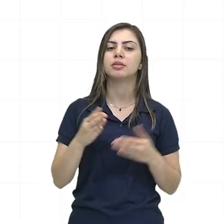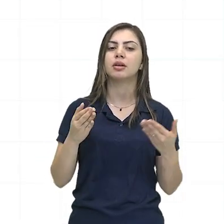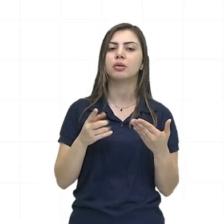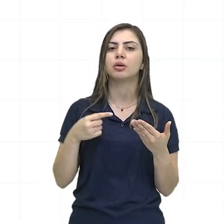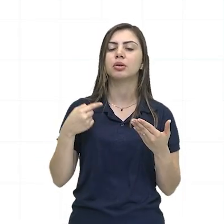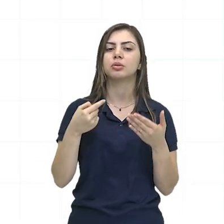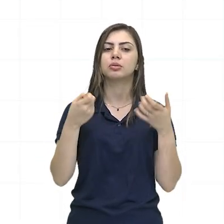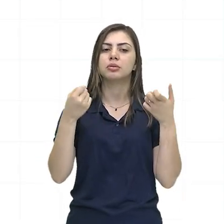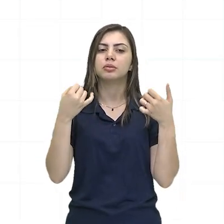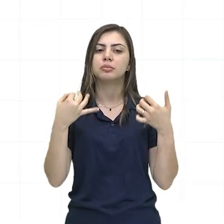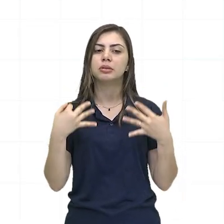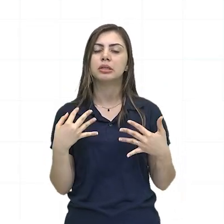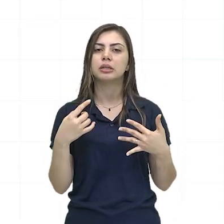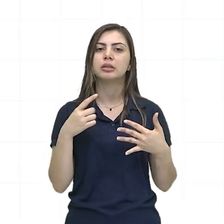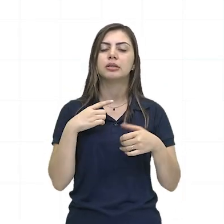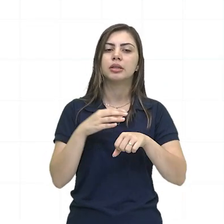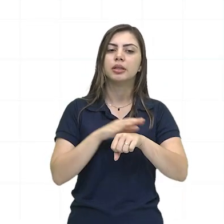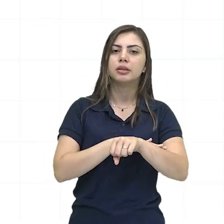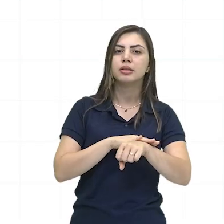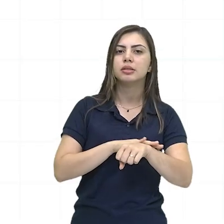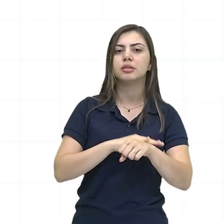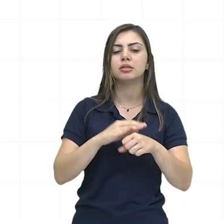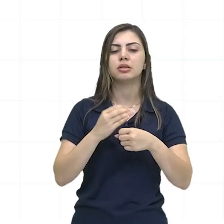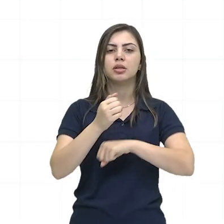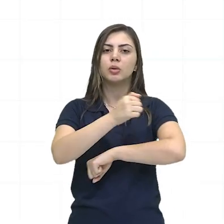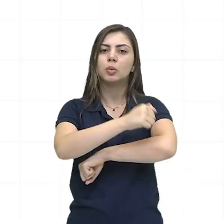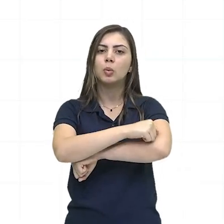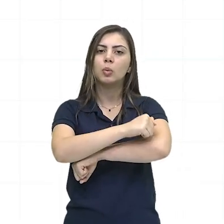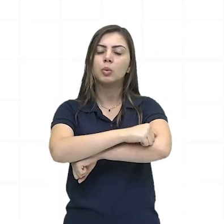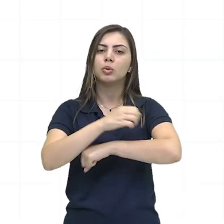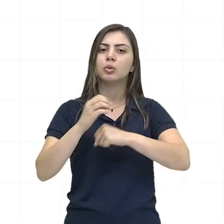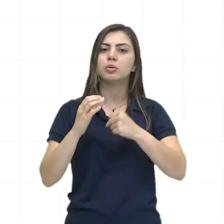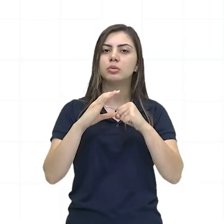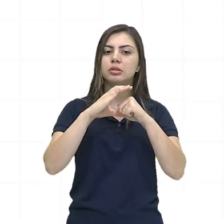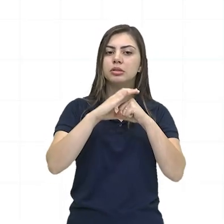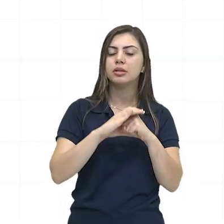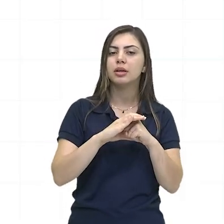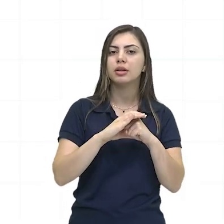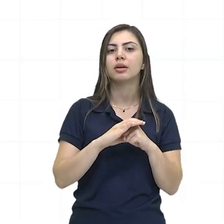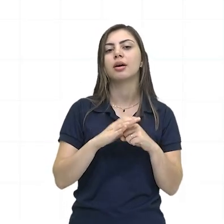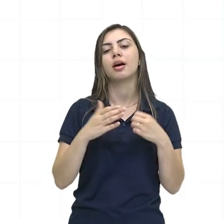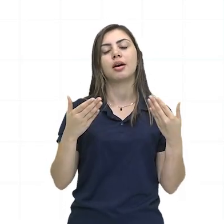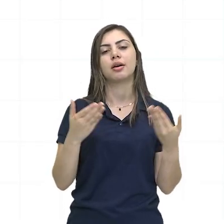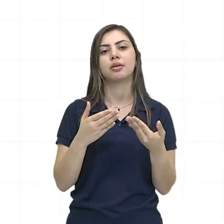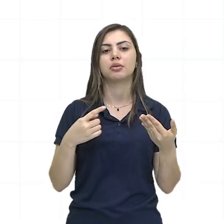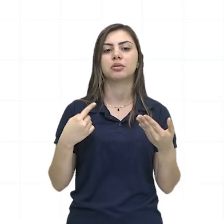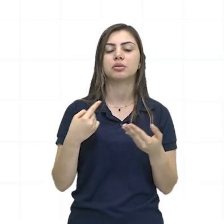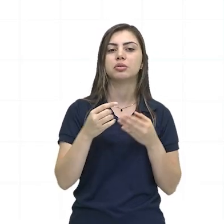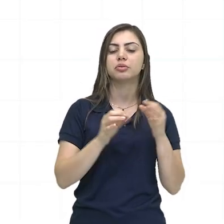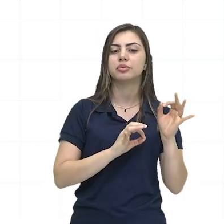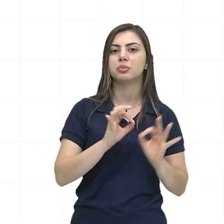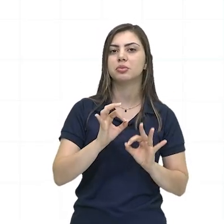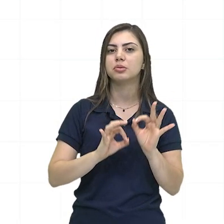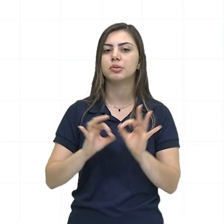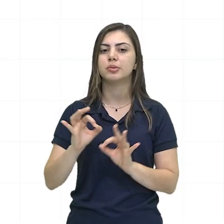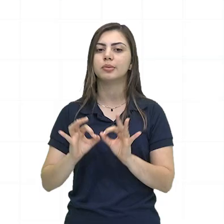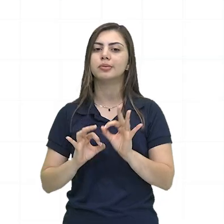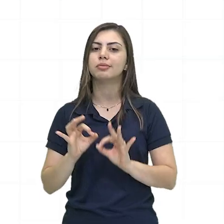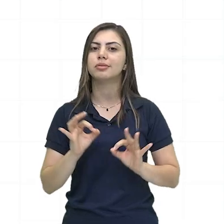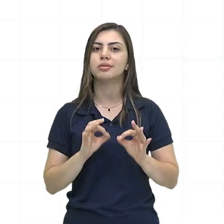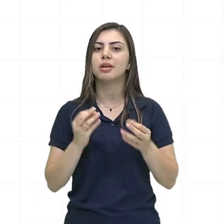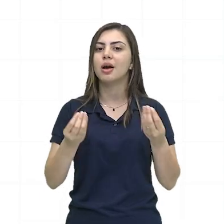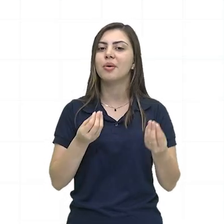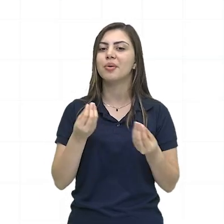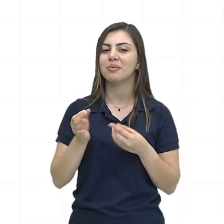de osso e de células, nada mais, nada menos, melhor a gente organizar esses níveis, né, de